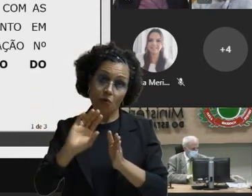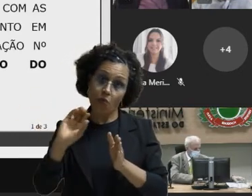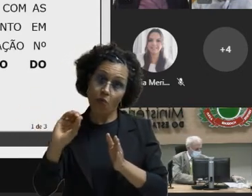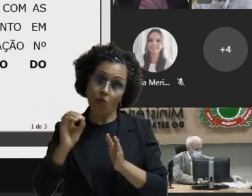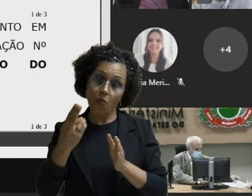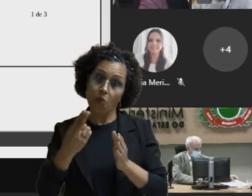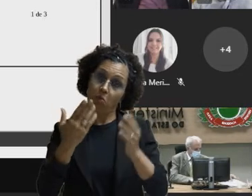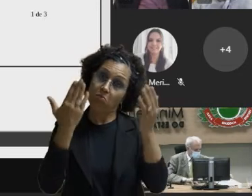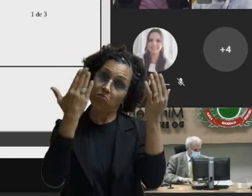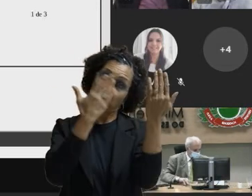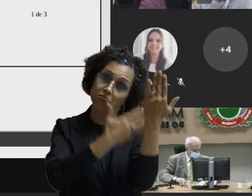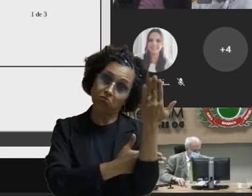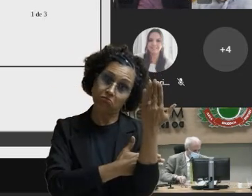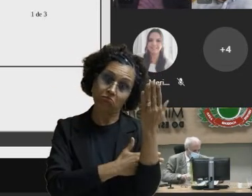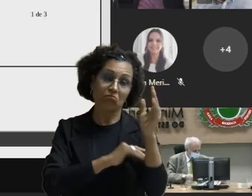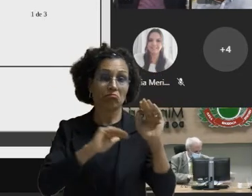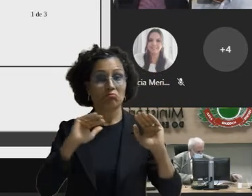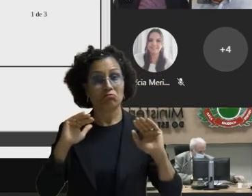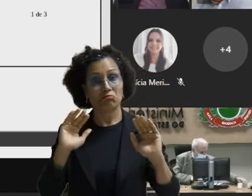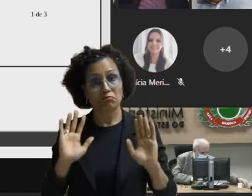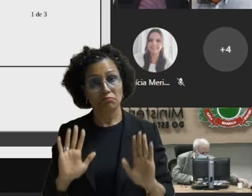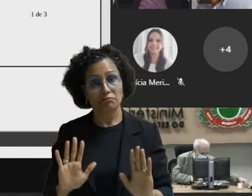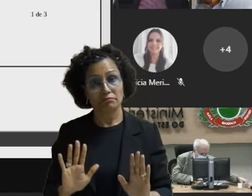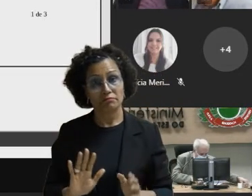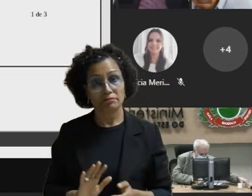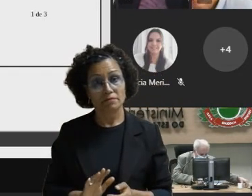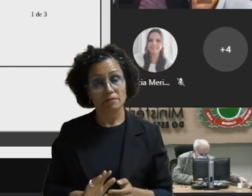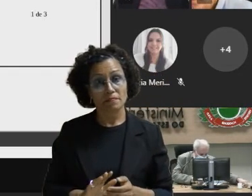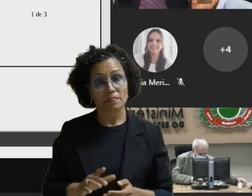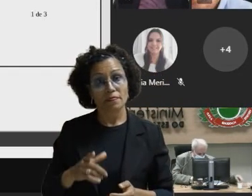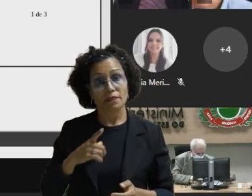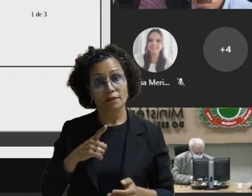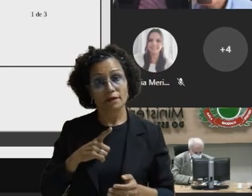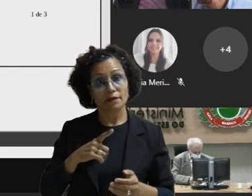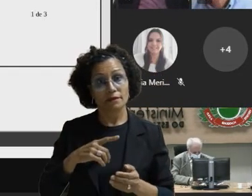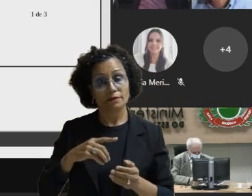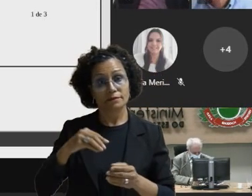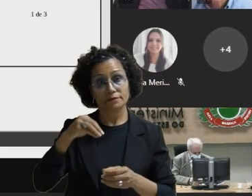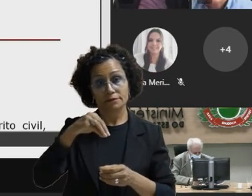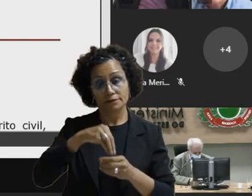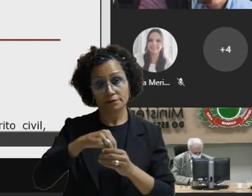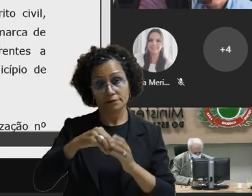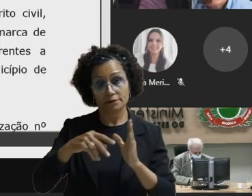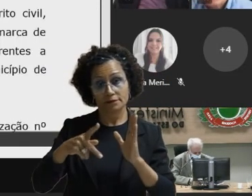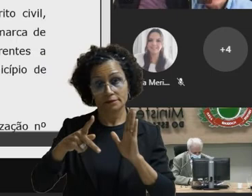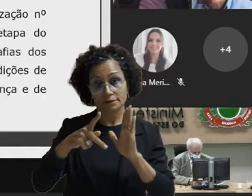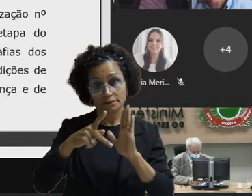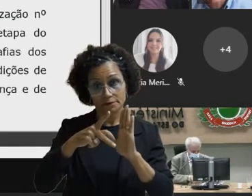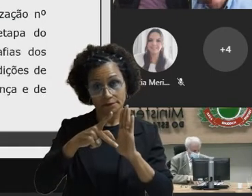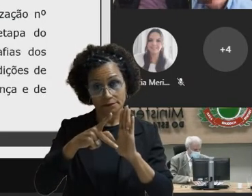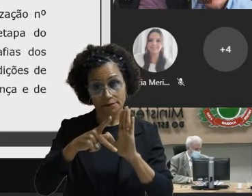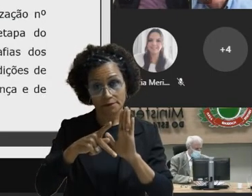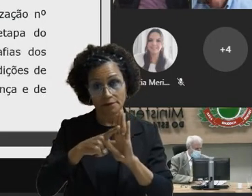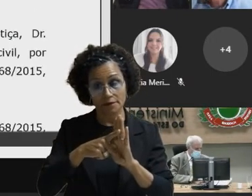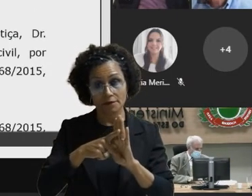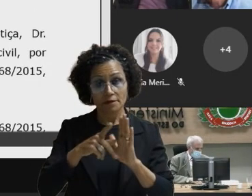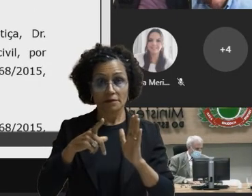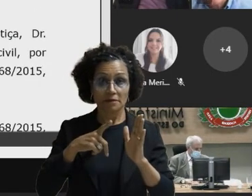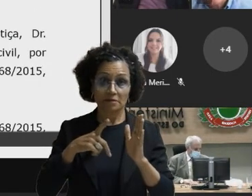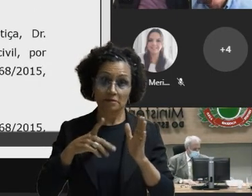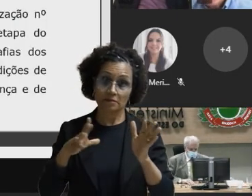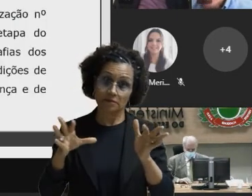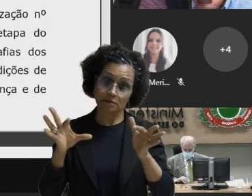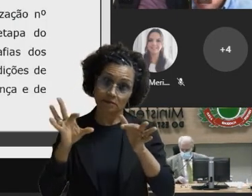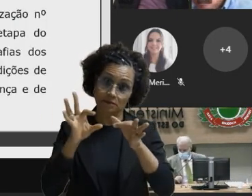instauração, porque na verdade está na portaria um fato e o motivo do instauramento não coincide com o fato objeto